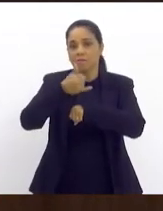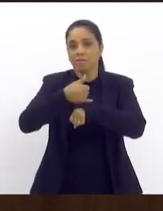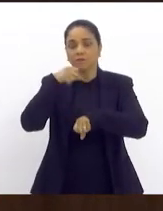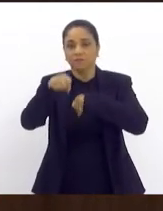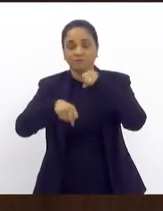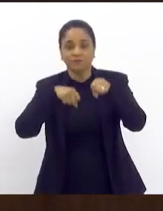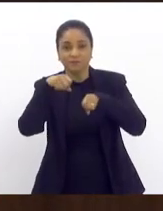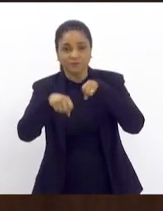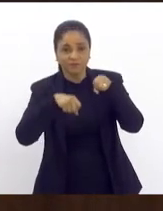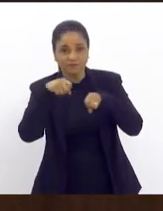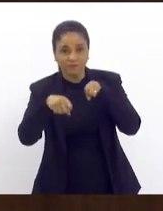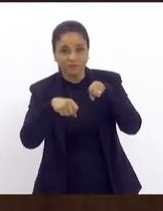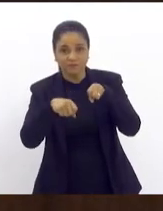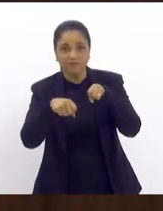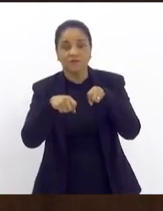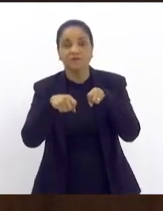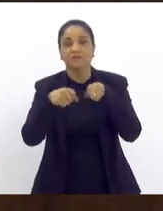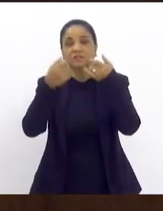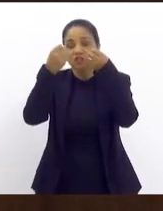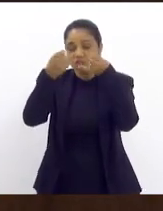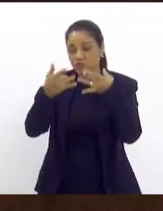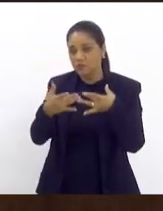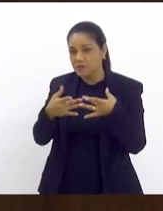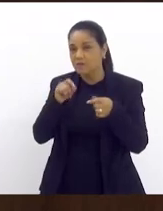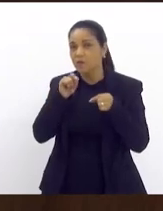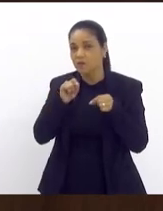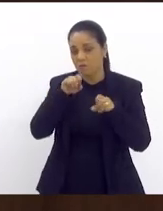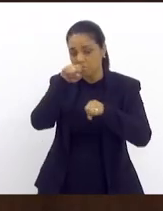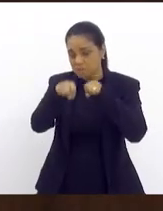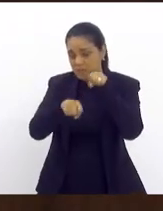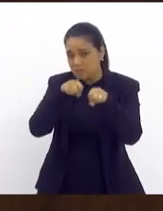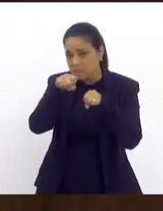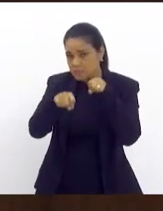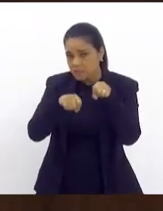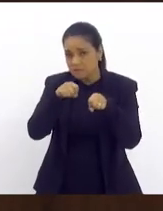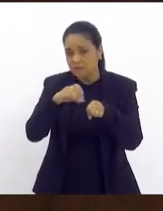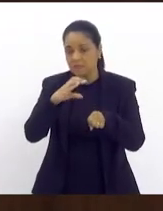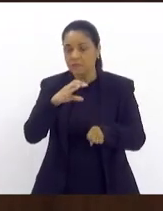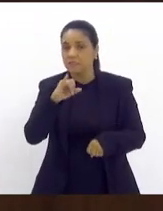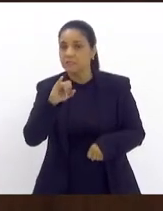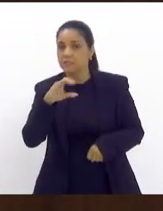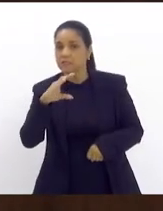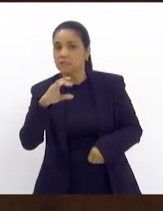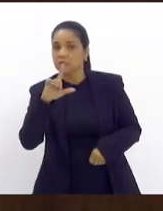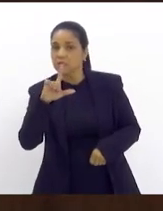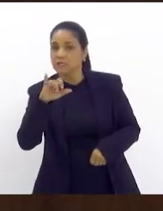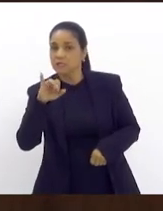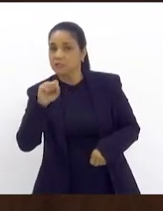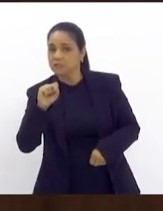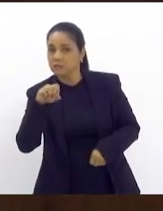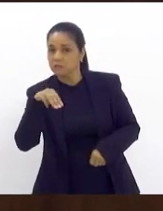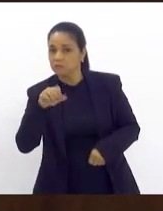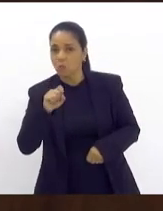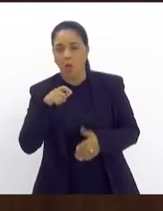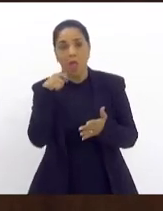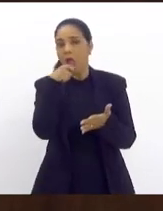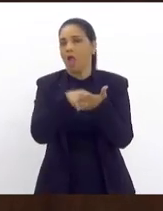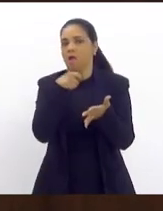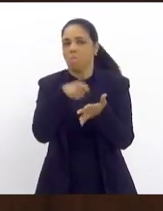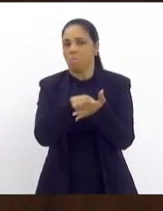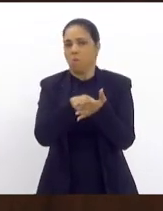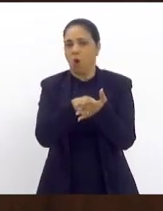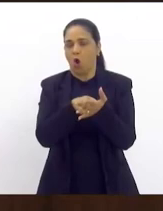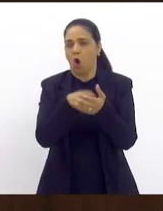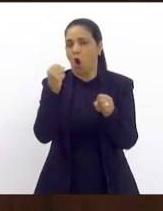do ciclismo quando a gente fala da bicicleta a gente fala não apenas né para impor uma ciclovia